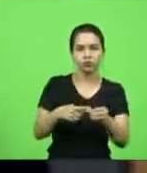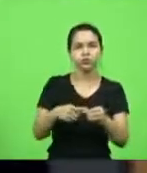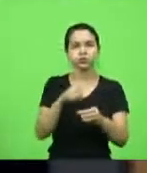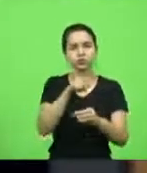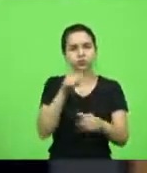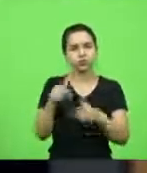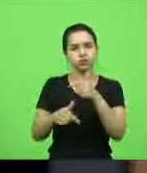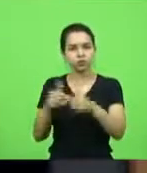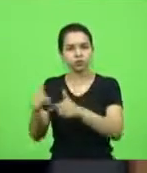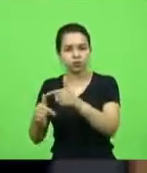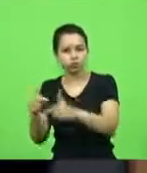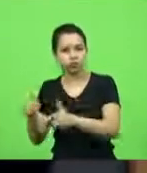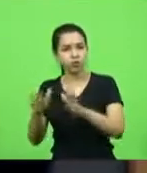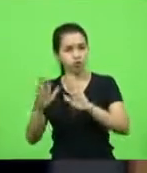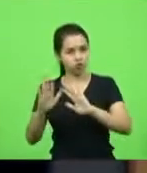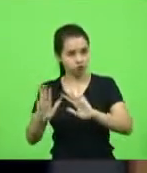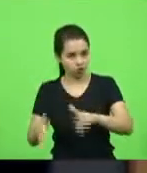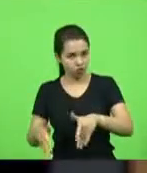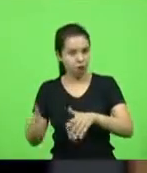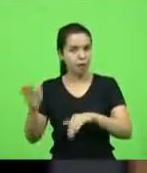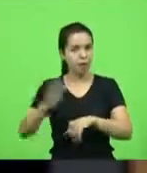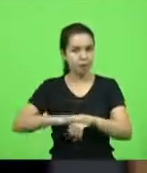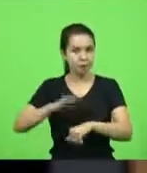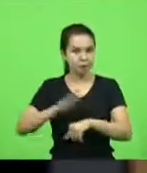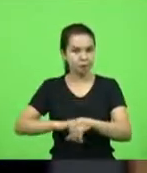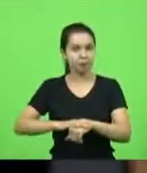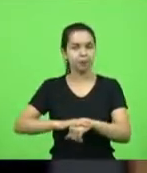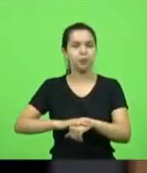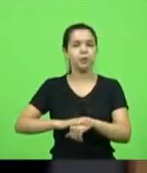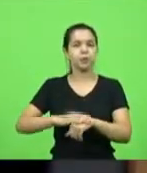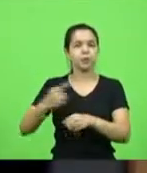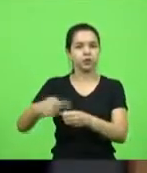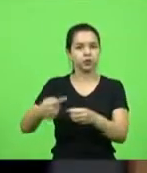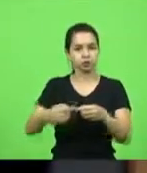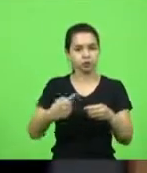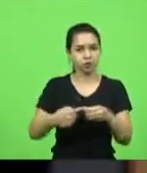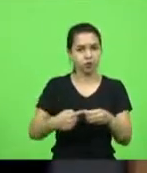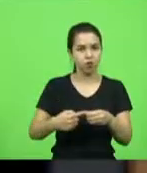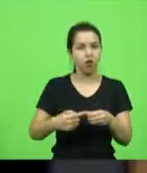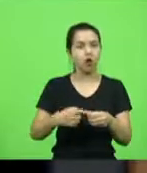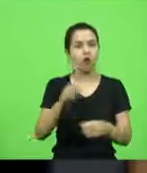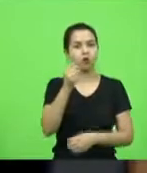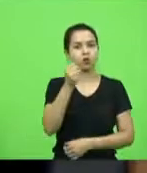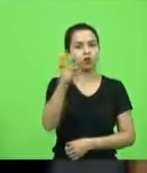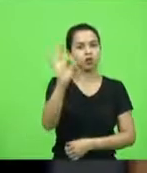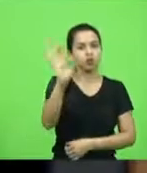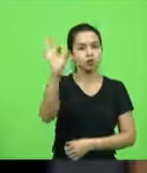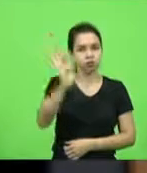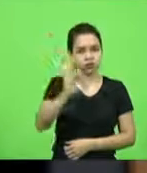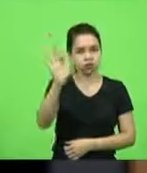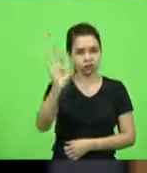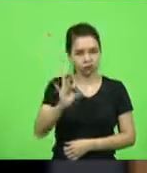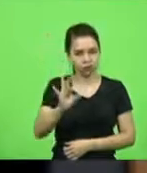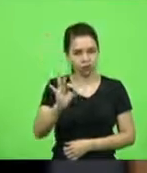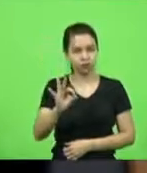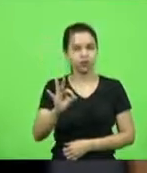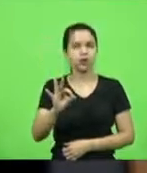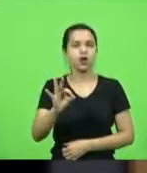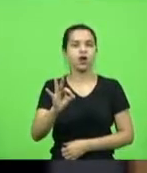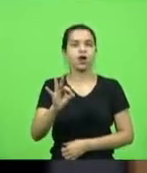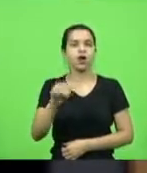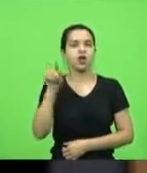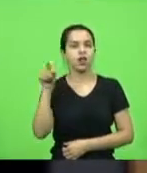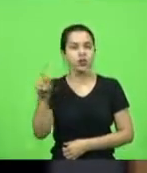serviço foi municipalizada como Lajes é oitenta por cento São Ludgero Orleans